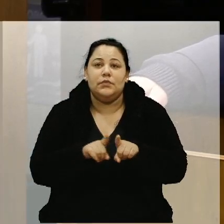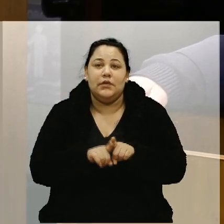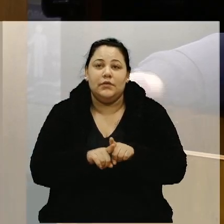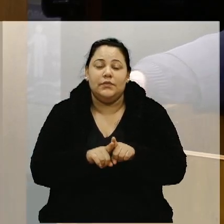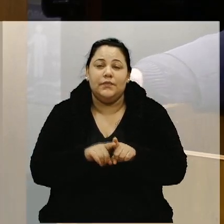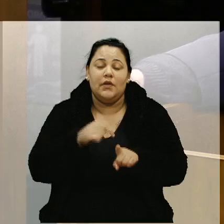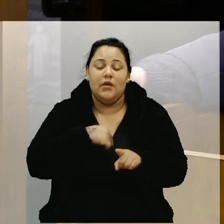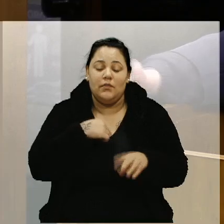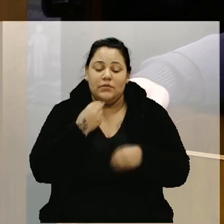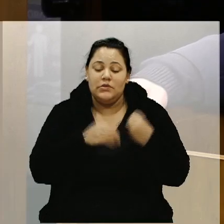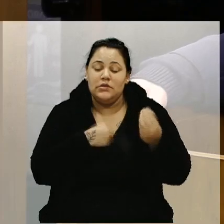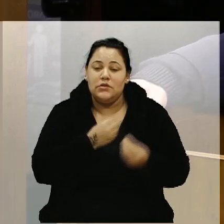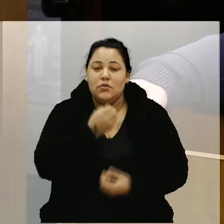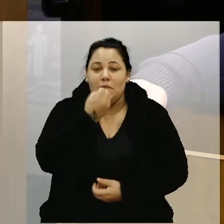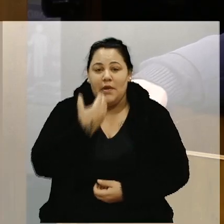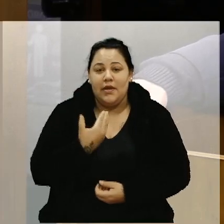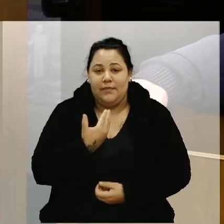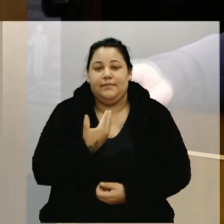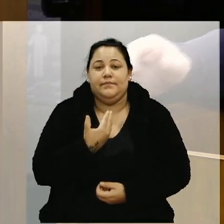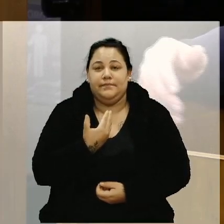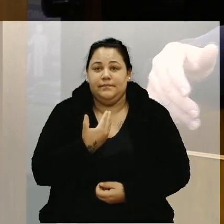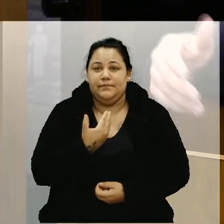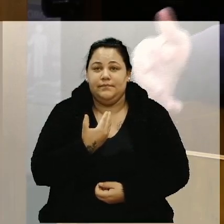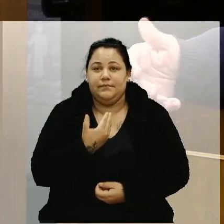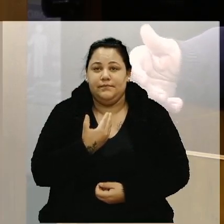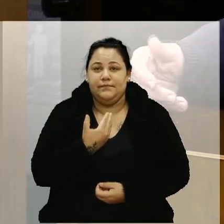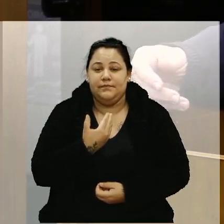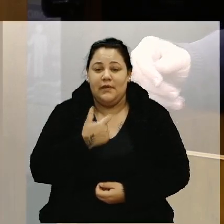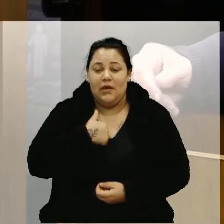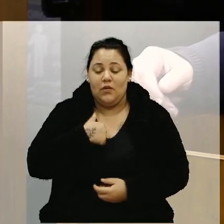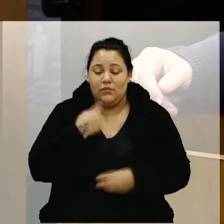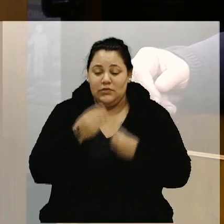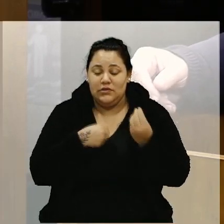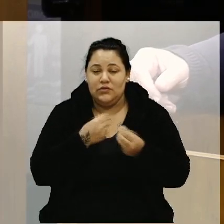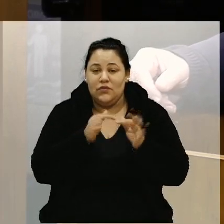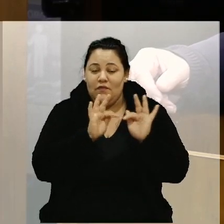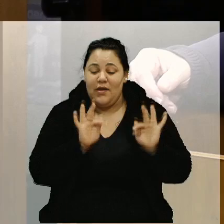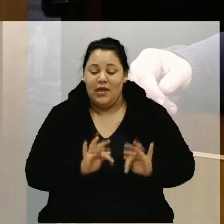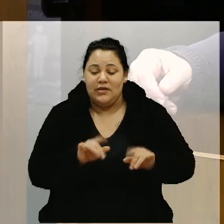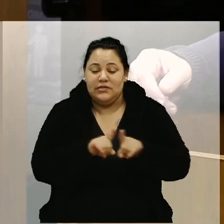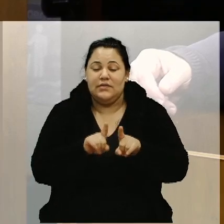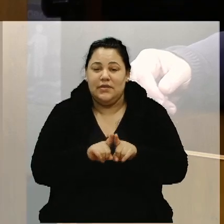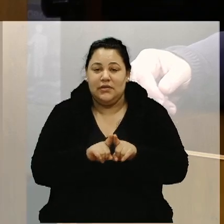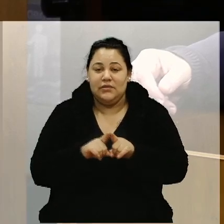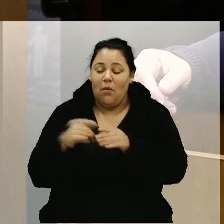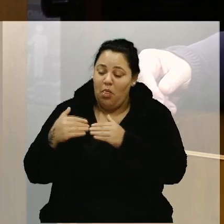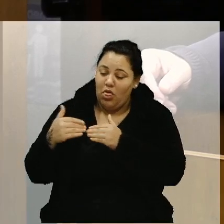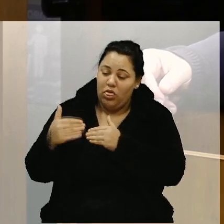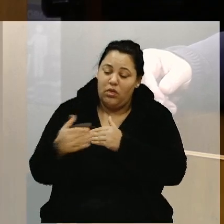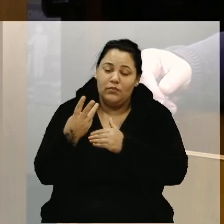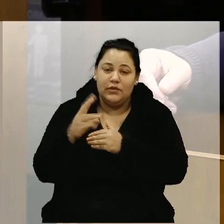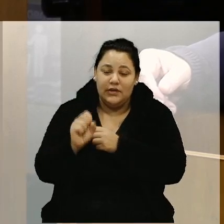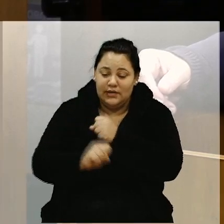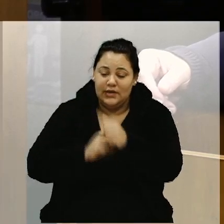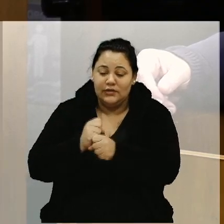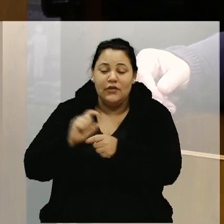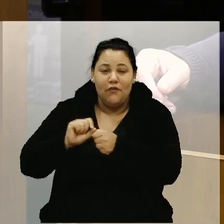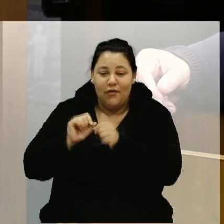eu me sinto bem quando vou lá. Me sinto feliz. Durante 30 anos eu fiz esse